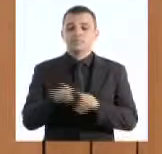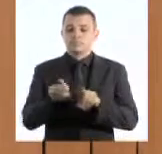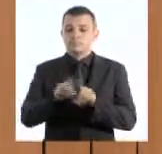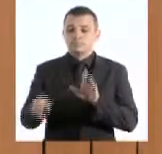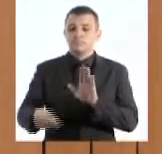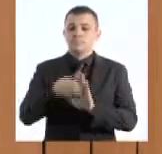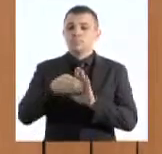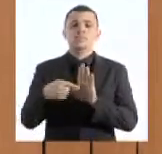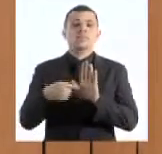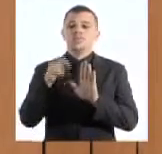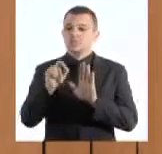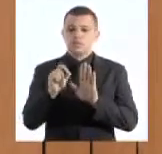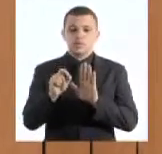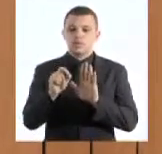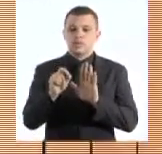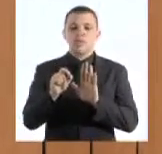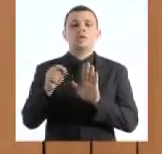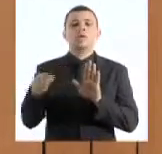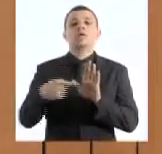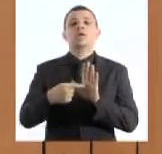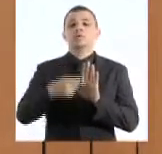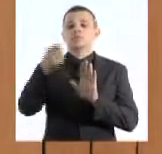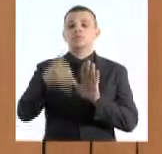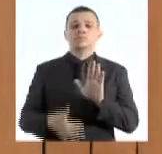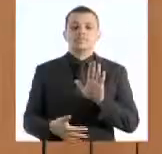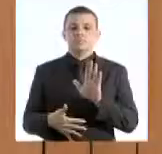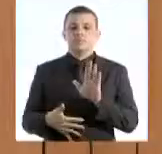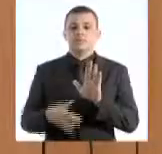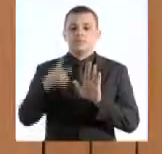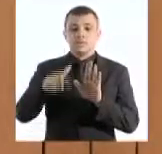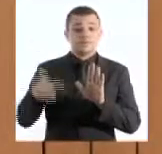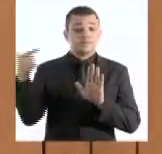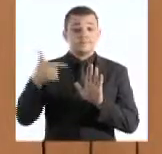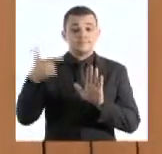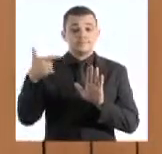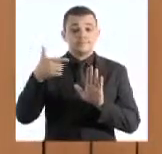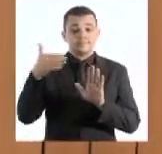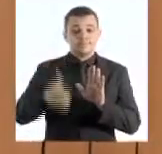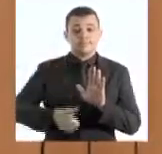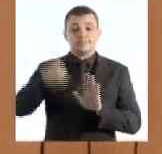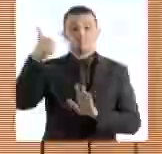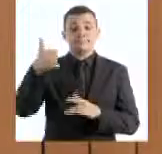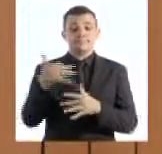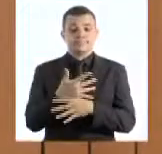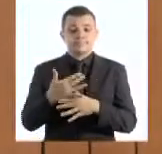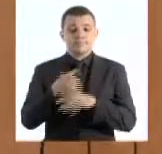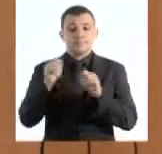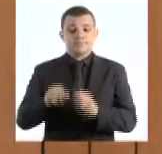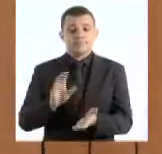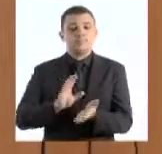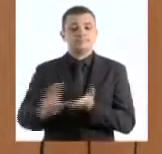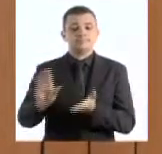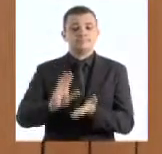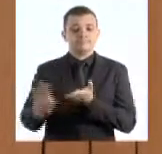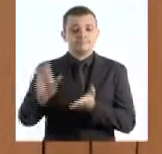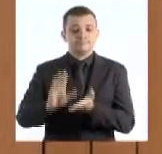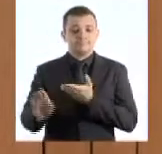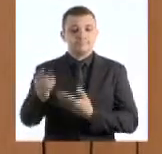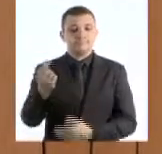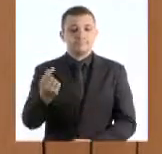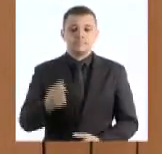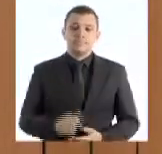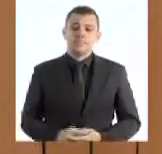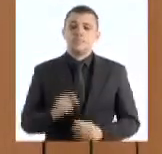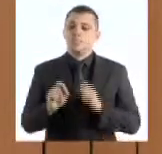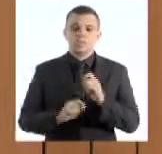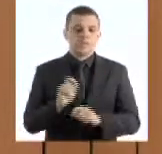coloca que é a segunda maior melhor cidade para se investir. Ou seja, é uma capital